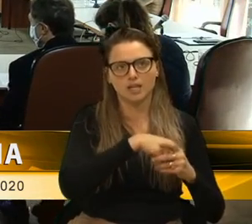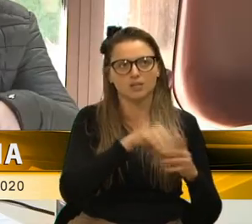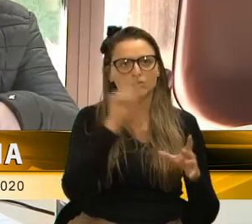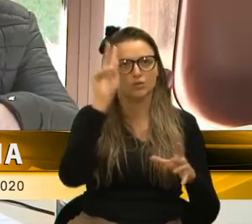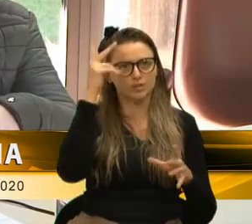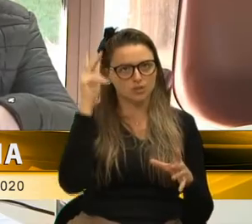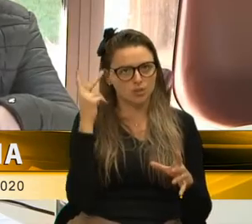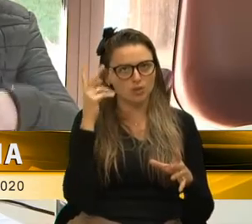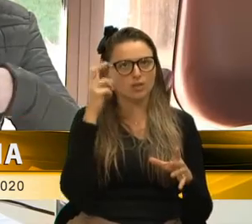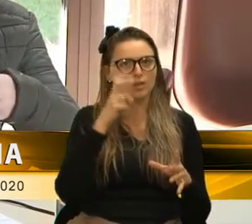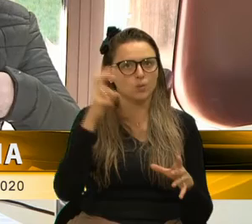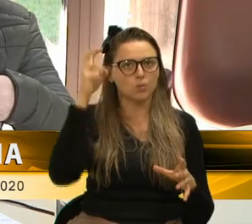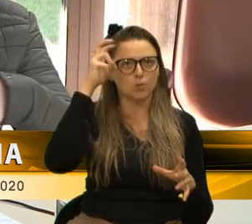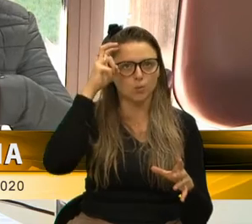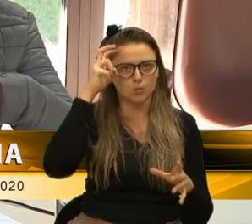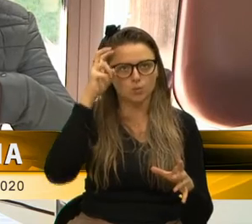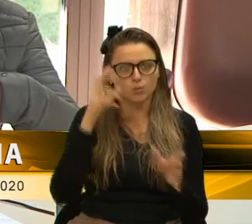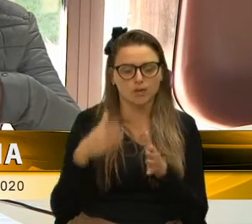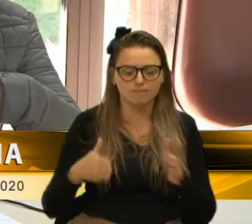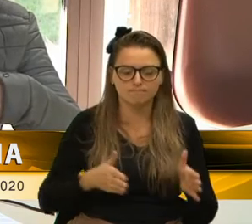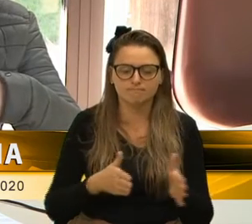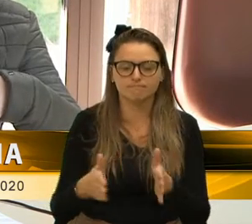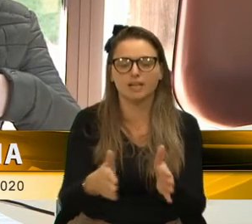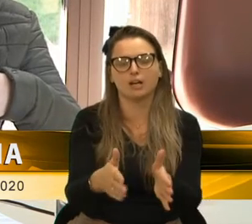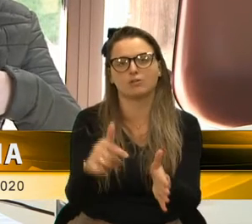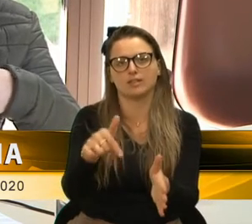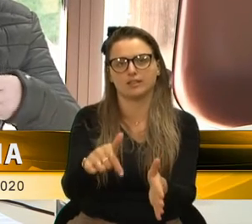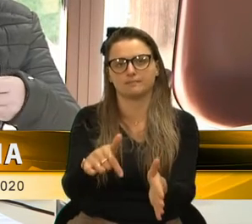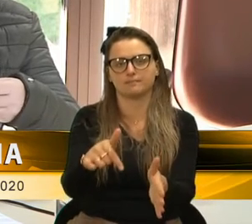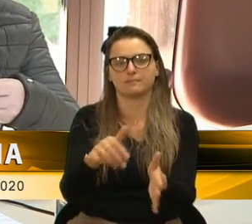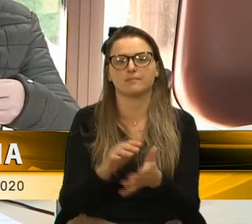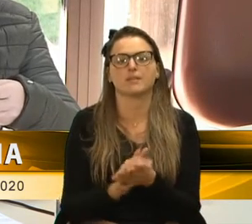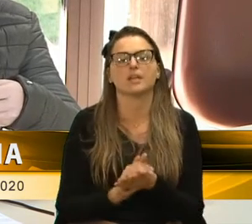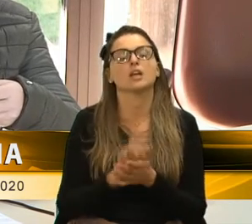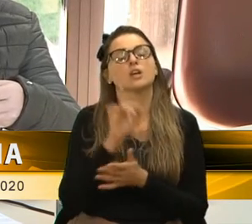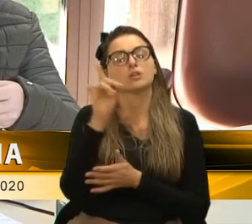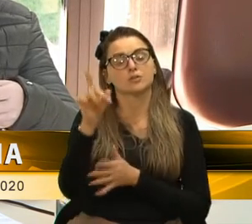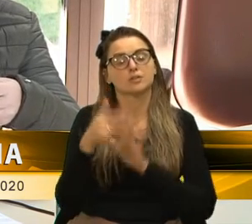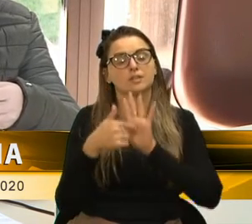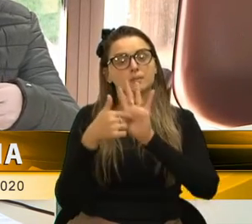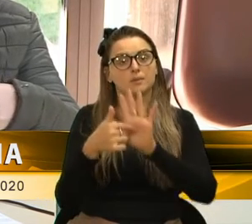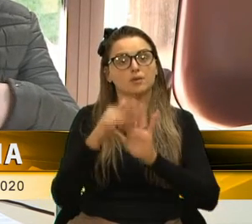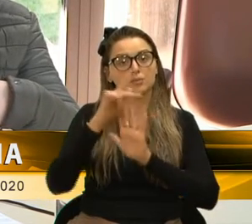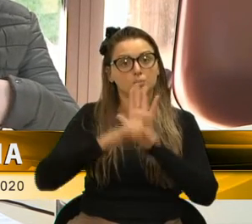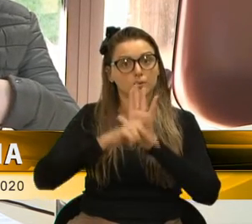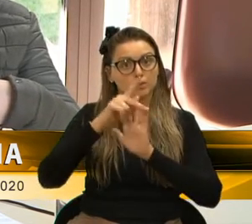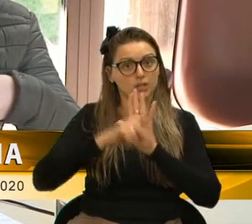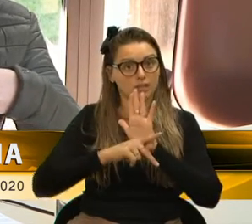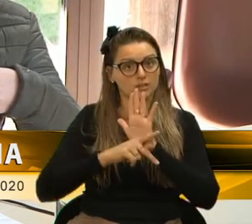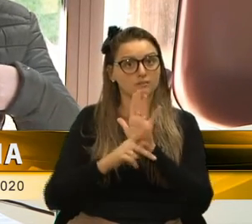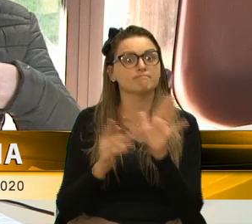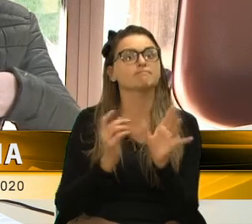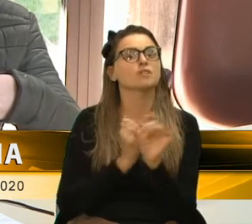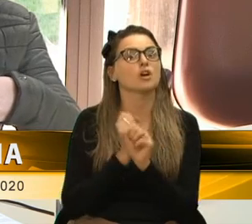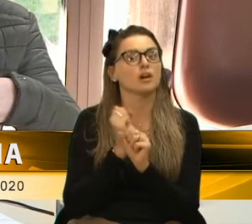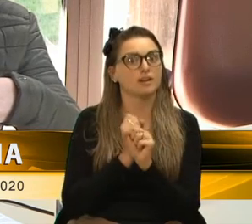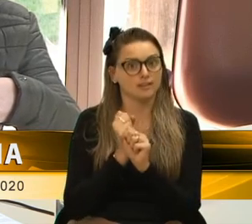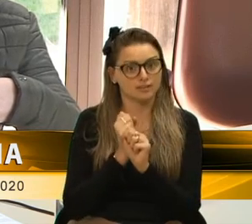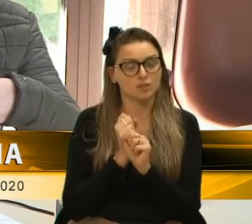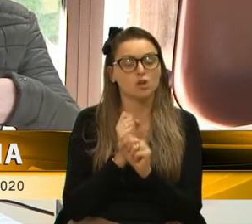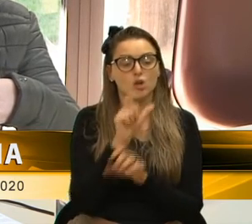de cultural na Avenida Júlio de Castilhos. O senhor lança esse projeto no ano que Júlio de Castilhos completa 160